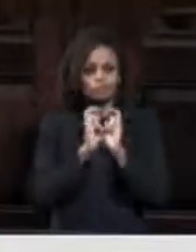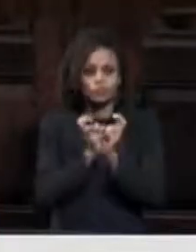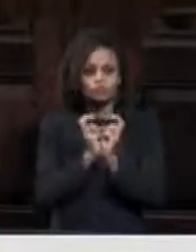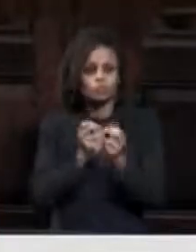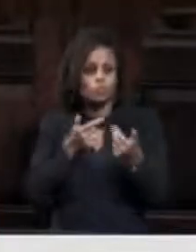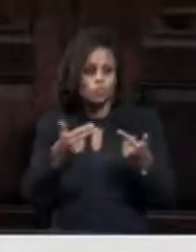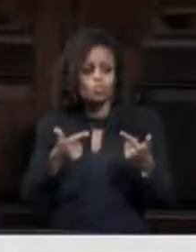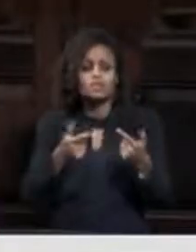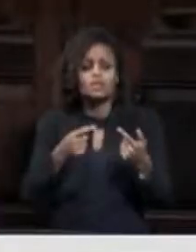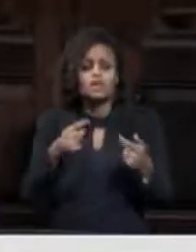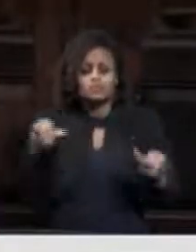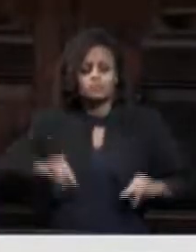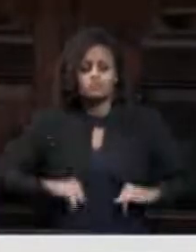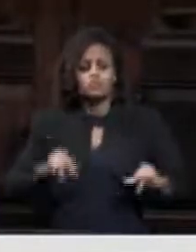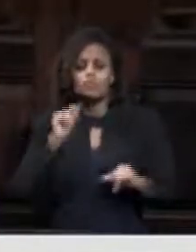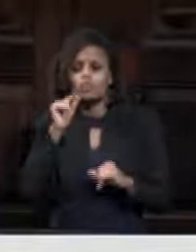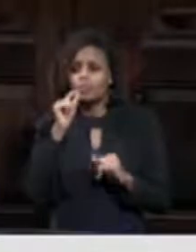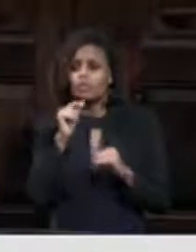aumento das tarifas,